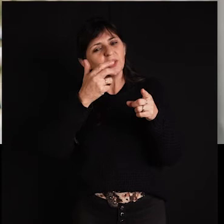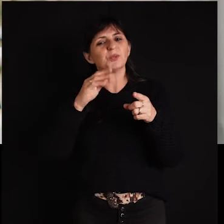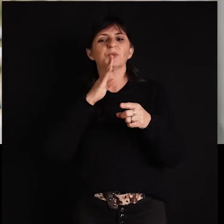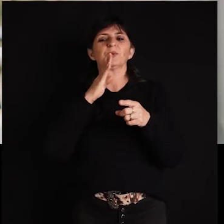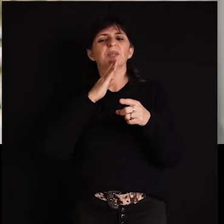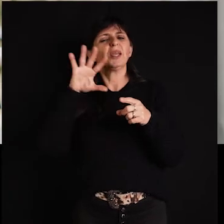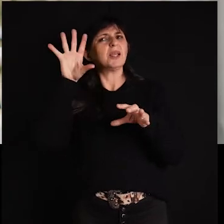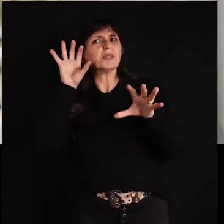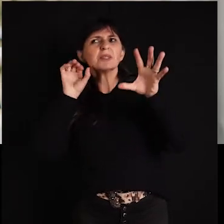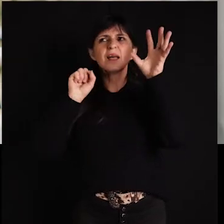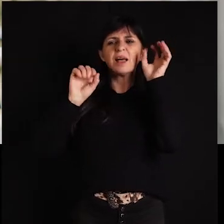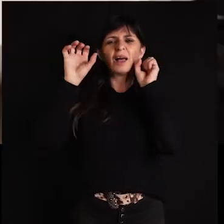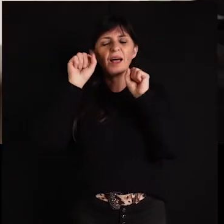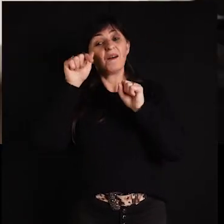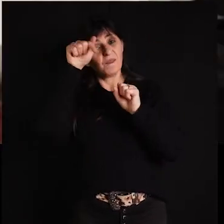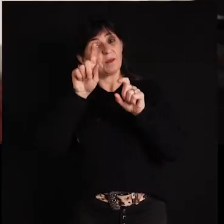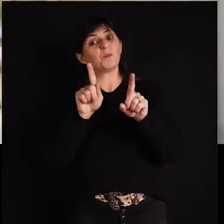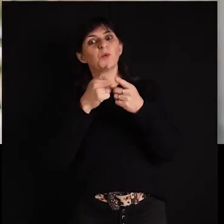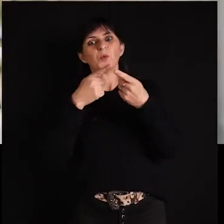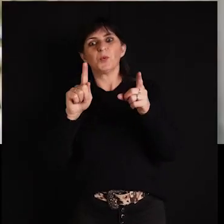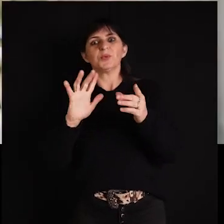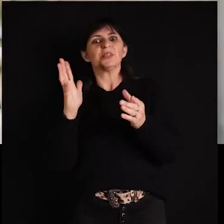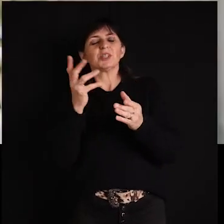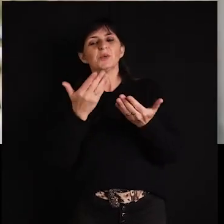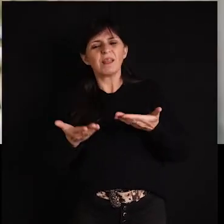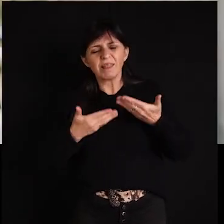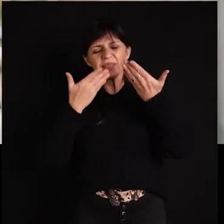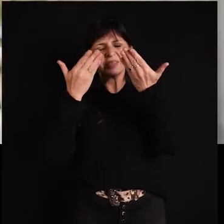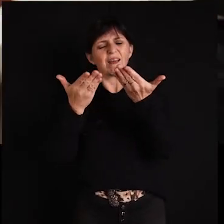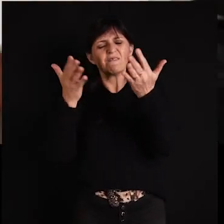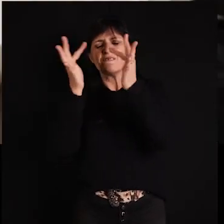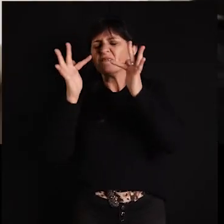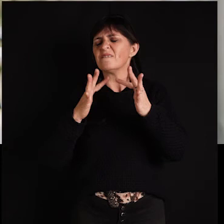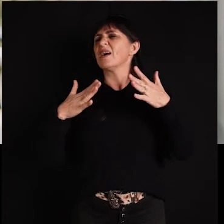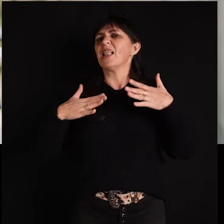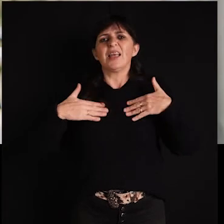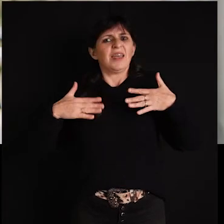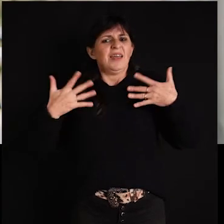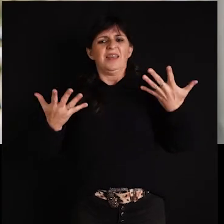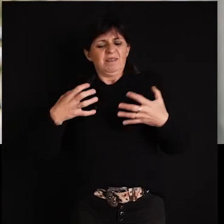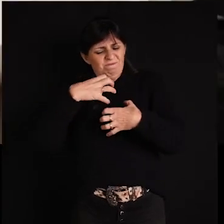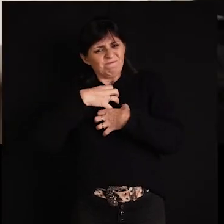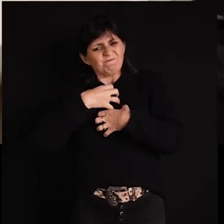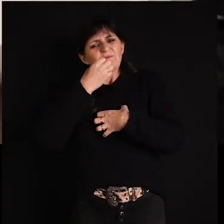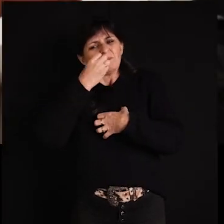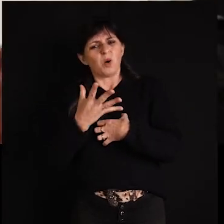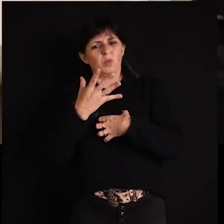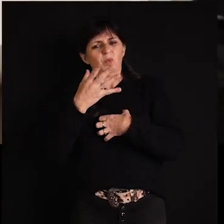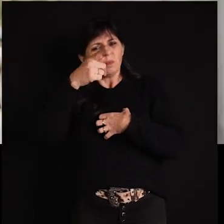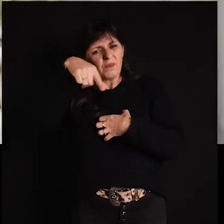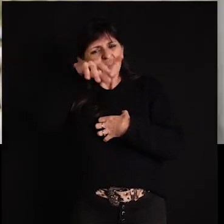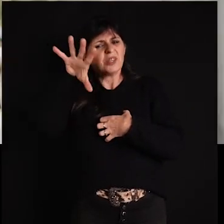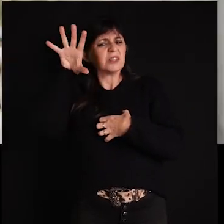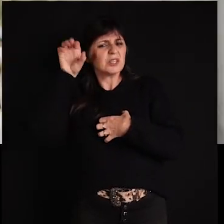pessoa, e que essa música venha trazer um acalanto de alegria, um sentimento bom, que a pessoa se